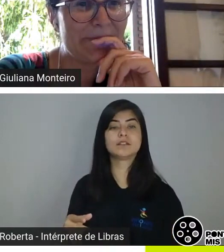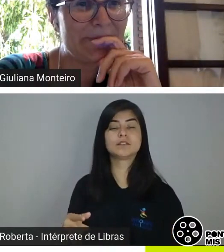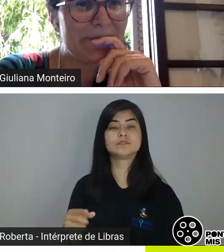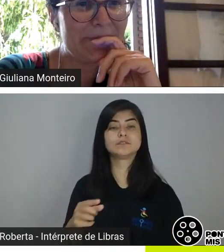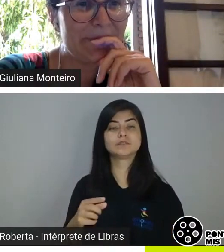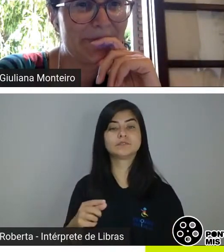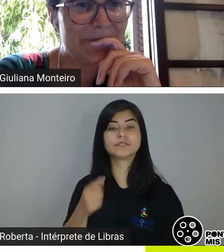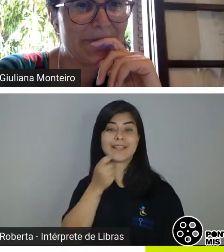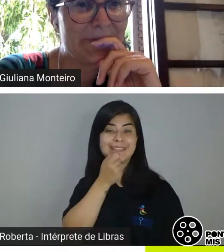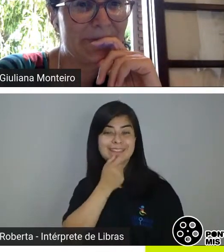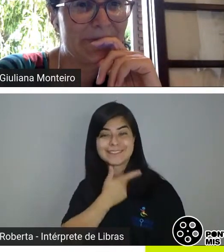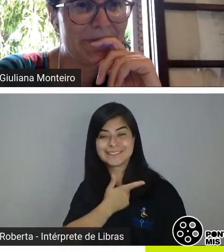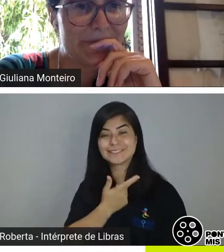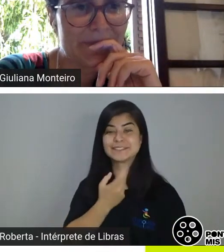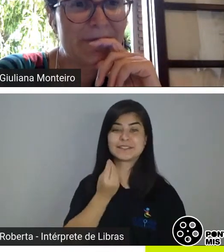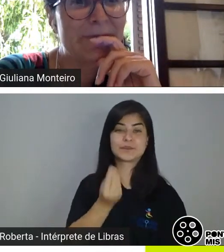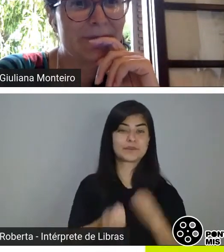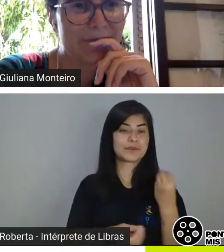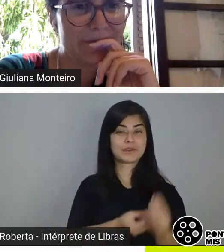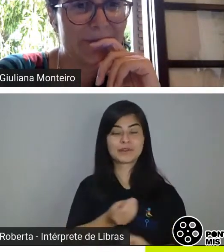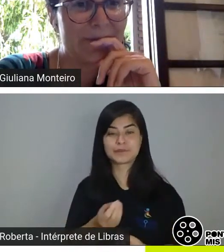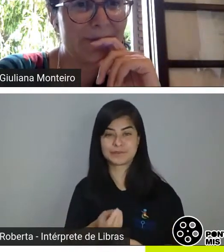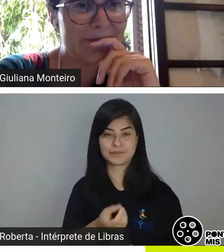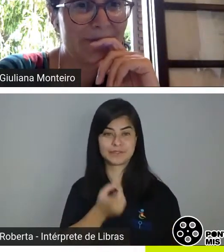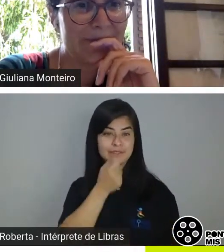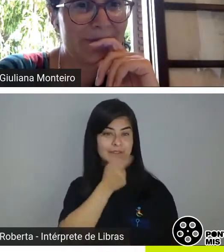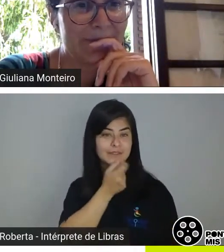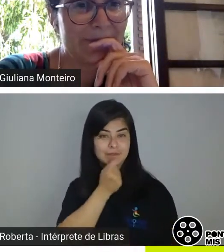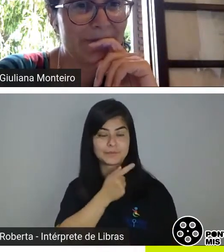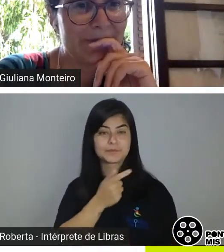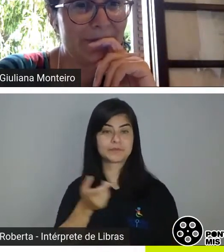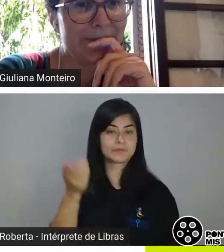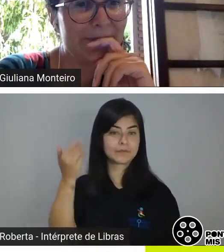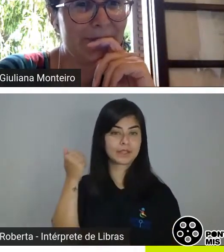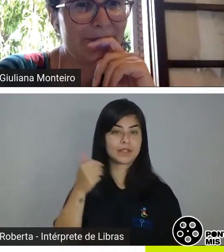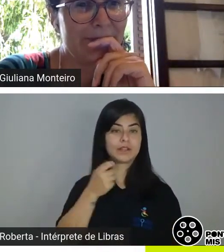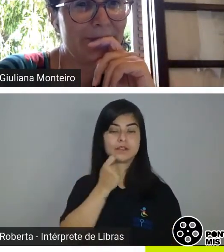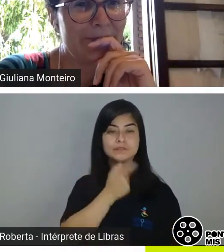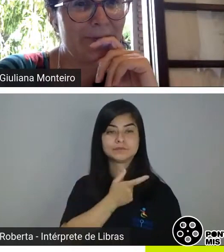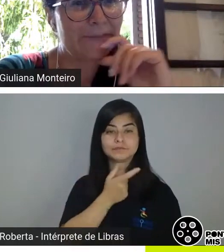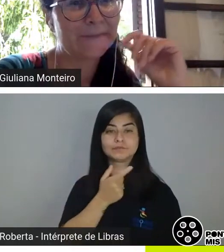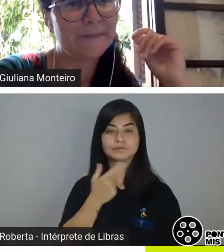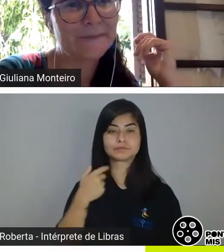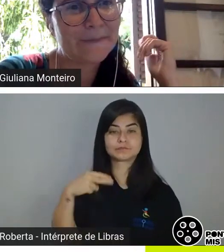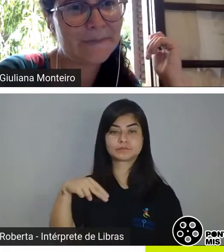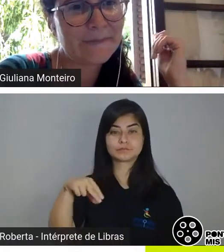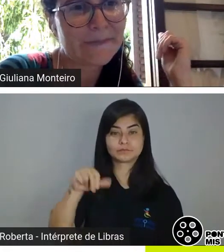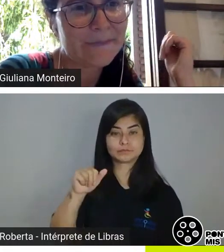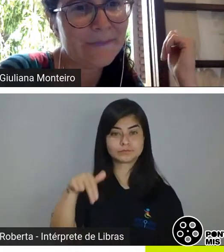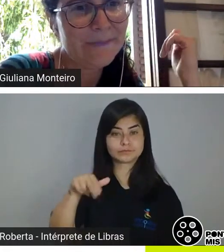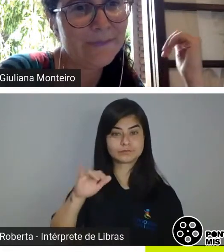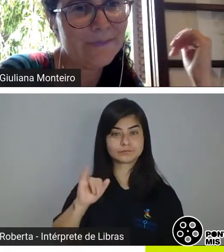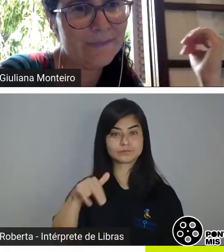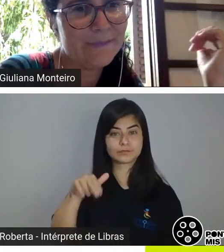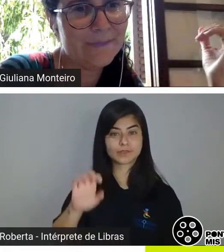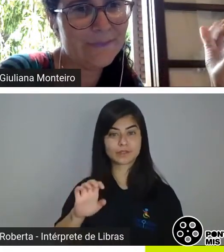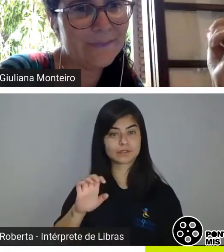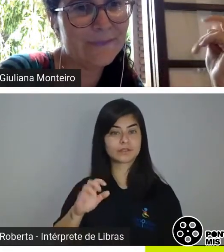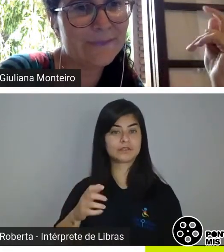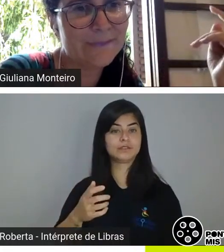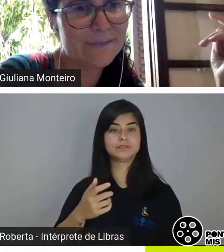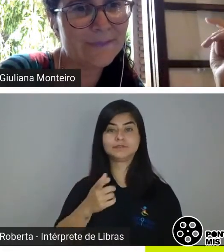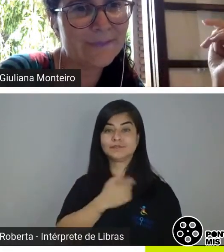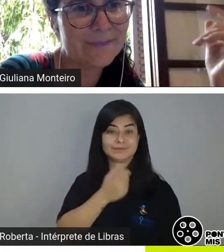Como é que ele é engraçado, que tipo de humor que ele faz. Quando a gente fazia o Comédias da Vida Privada, o Nanini, ele tem aquele humor veríssimo, é